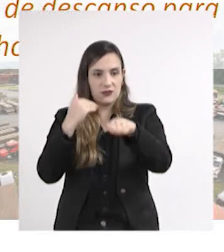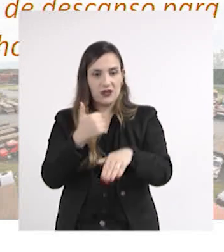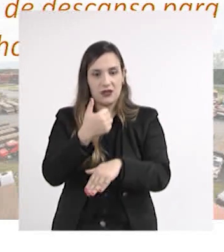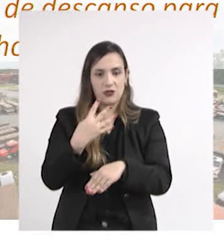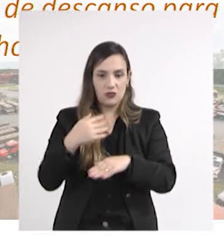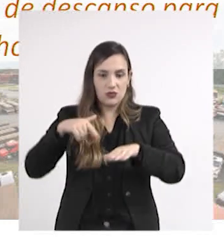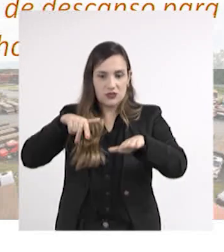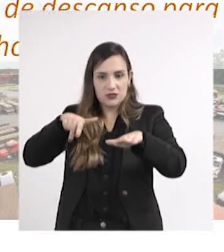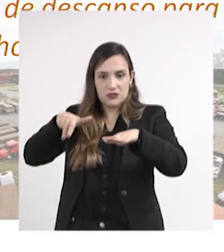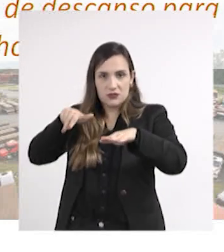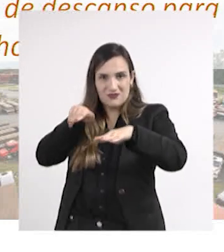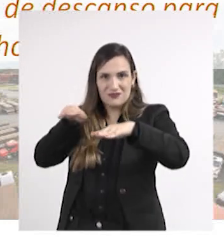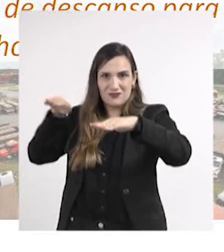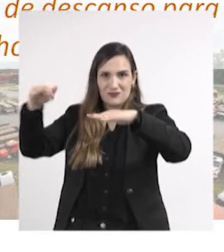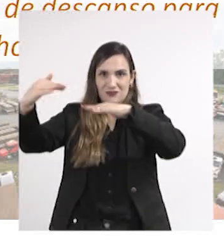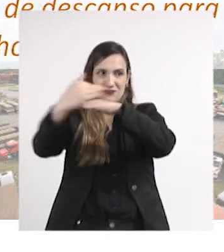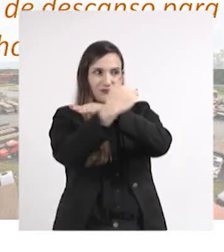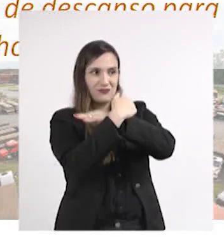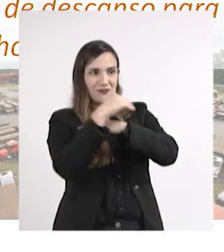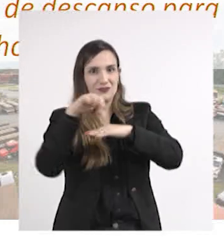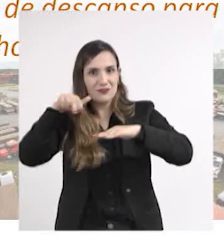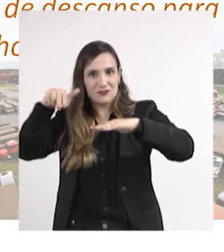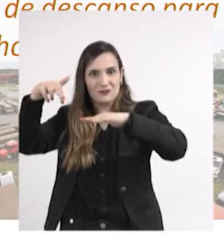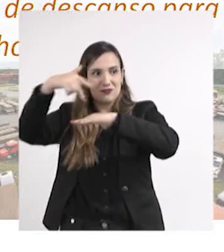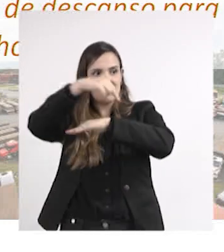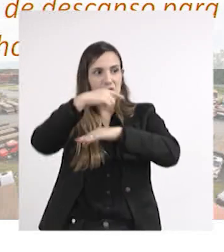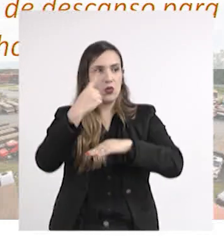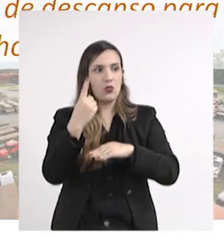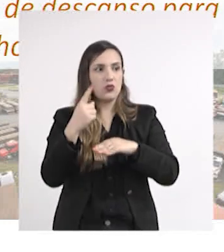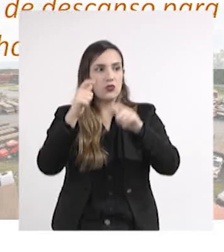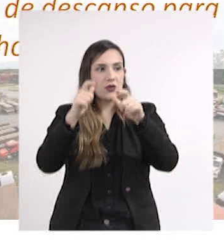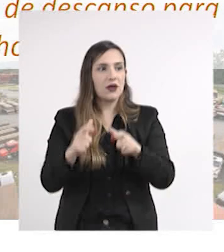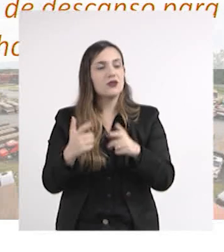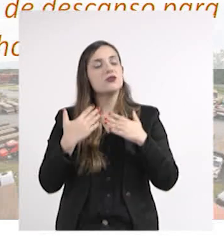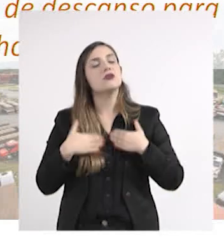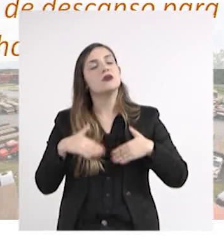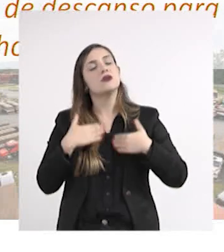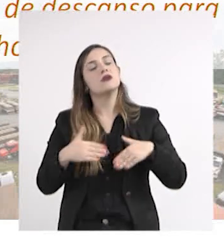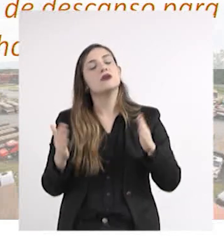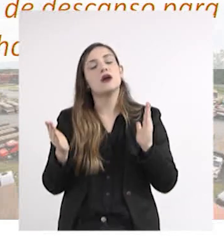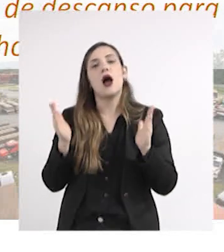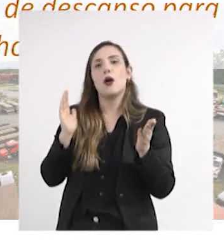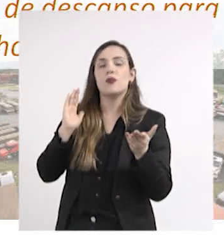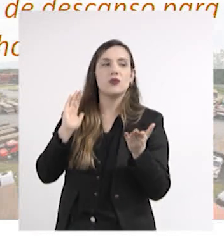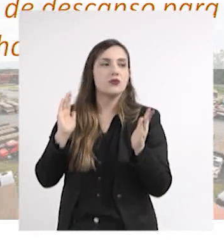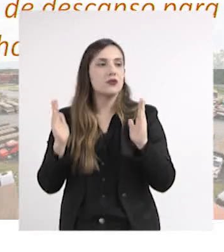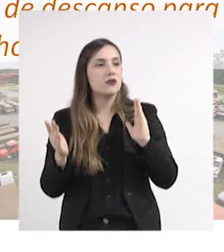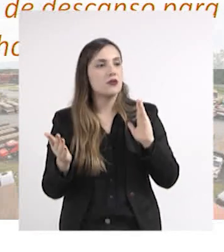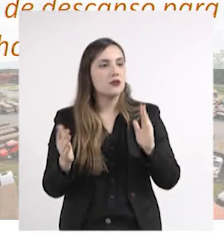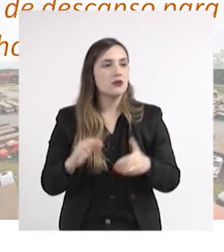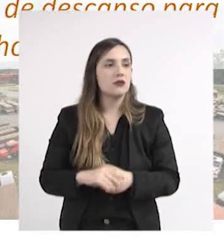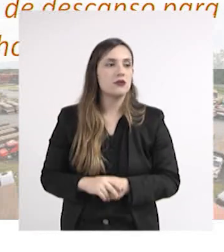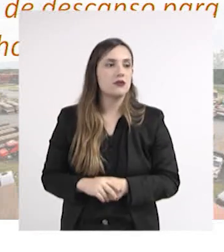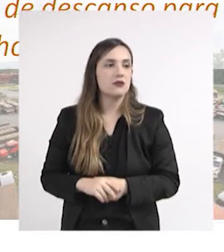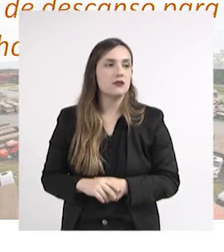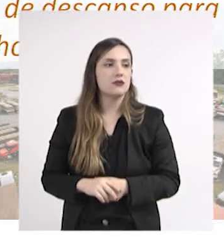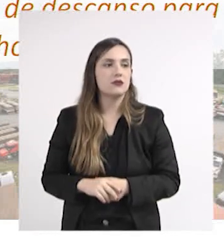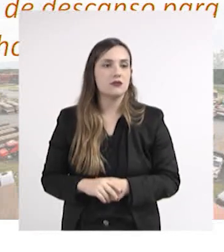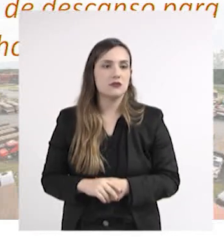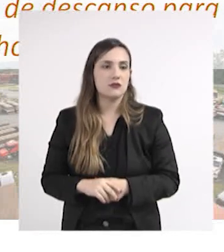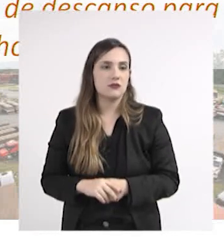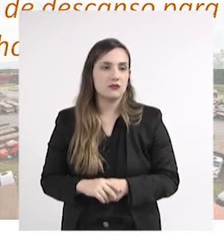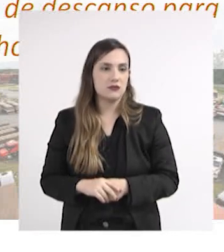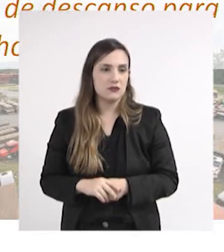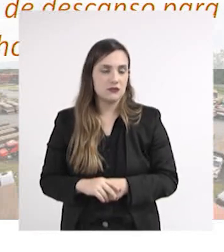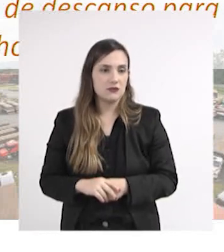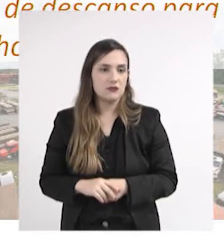quilômetros de vias marginais, uma área de descanso para caminhoneiros, o que vem ao encontro de apelos